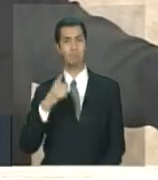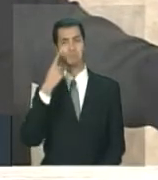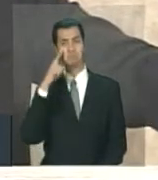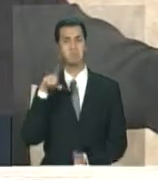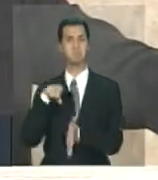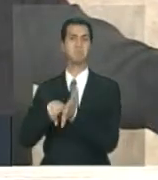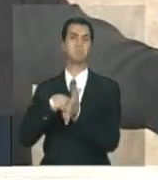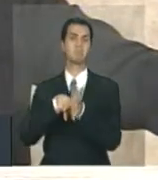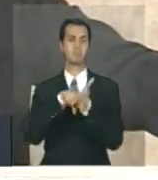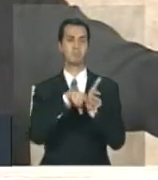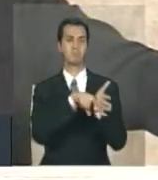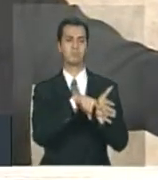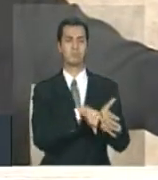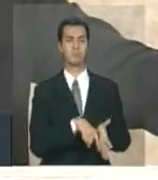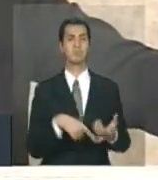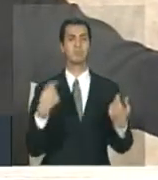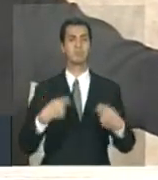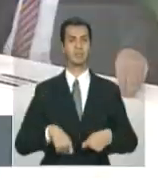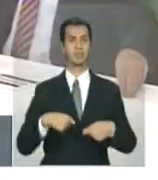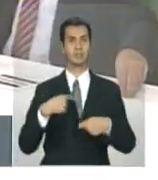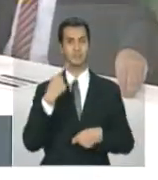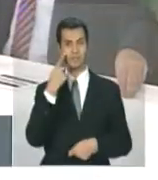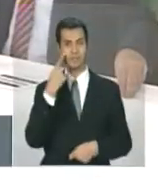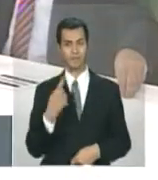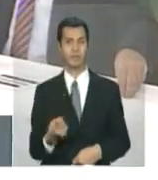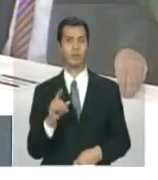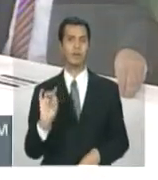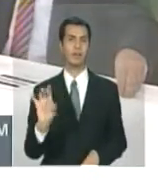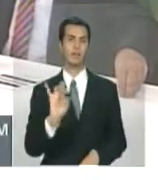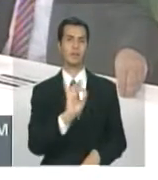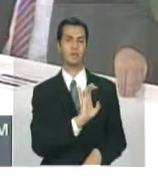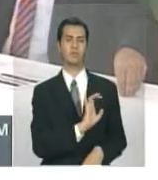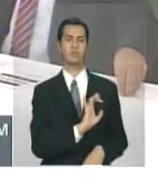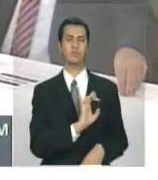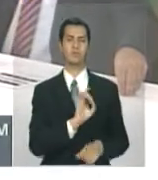regulamentação estabelece que é feita a checagem em cada unidade produtiva rural.